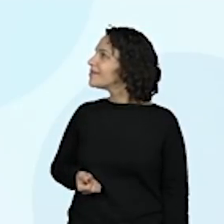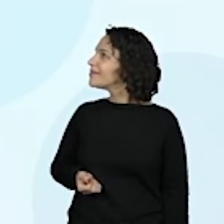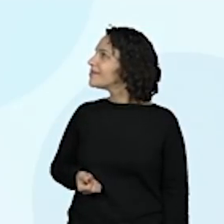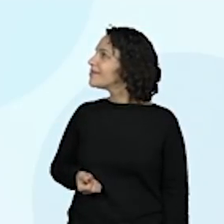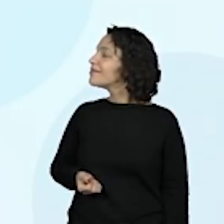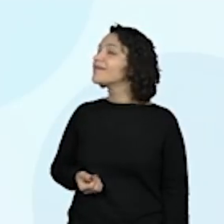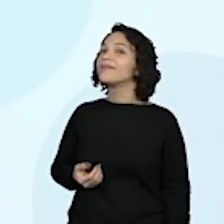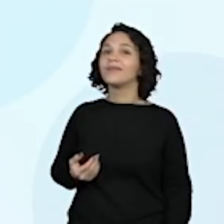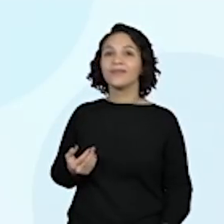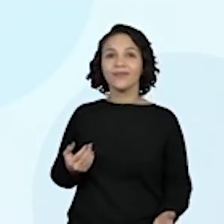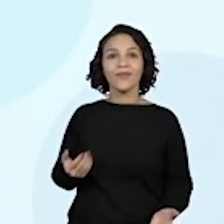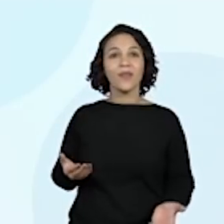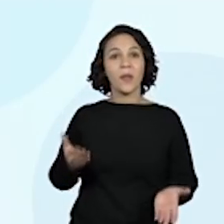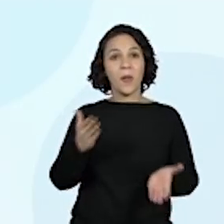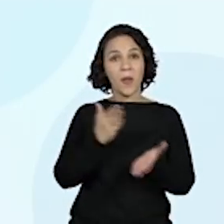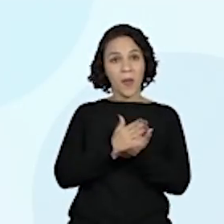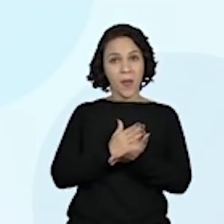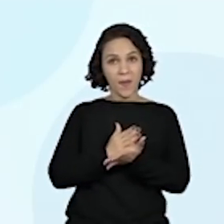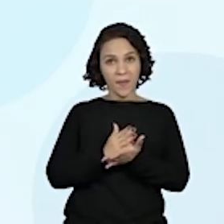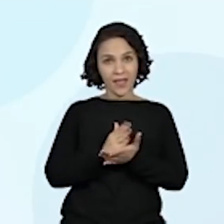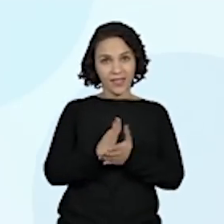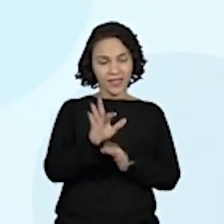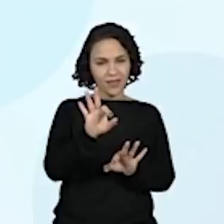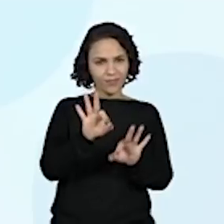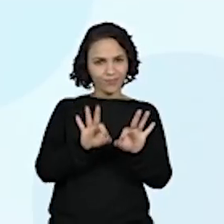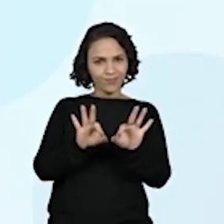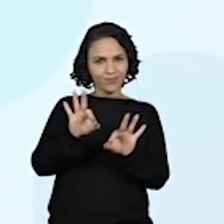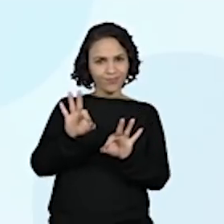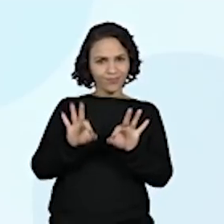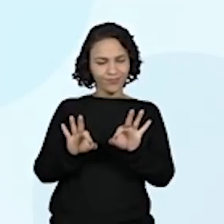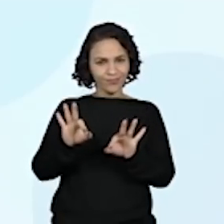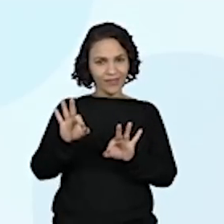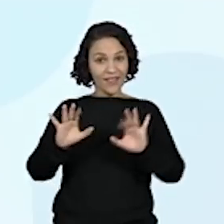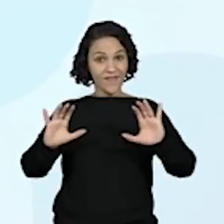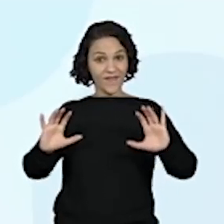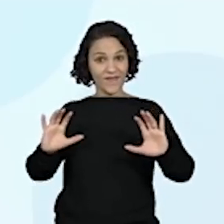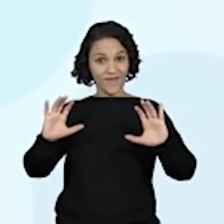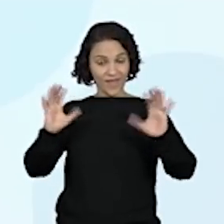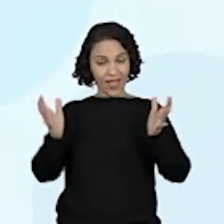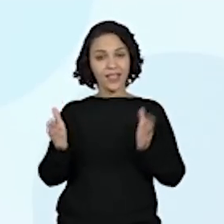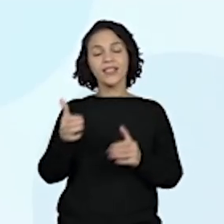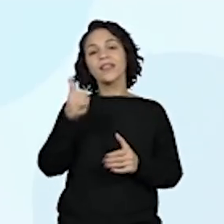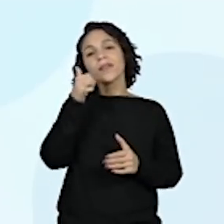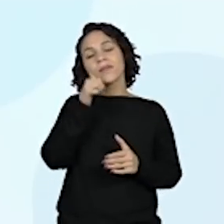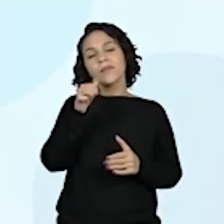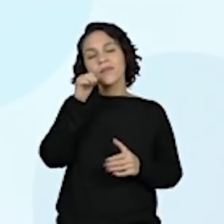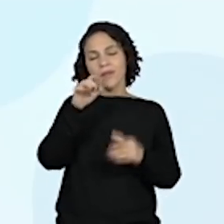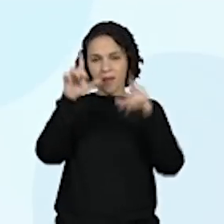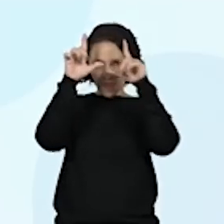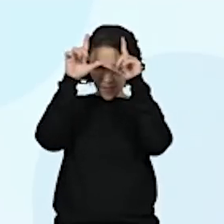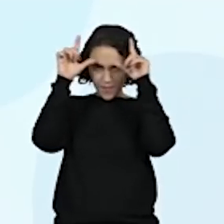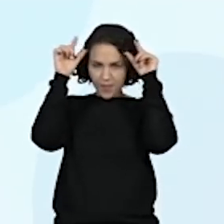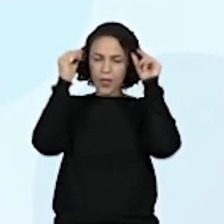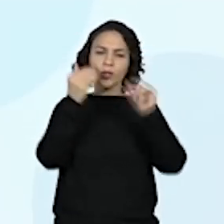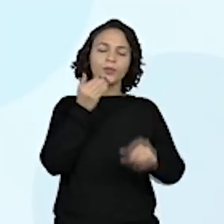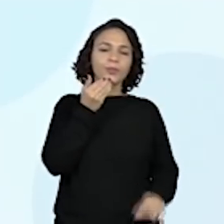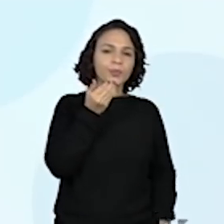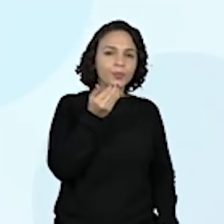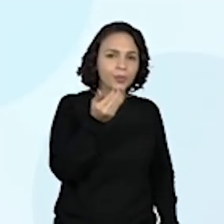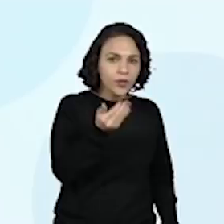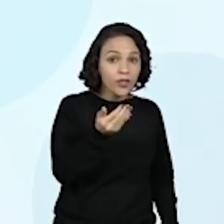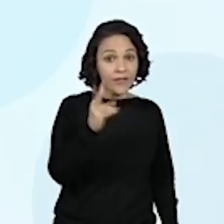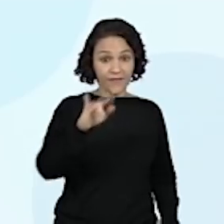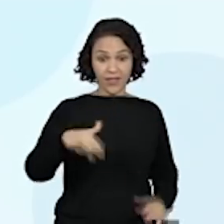Antes que se iniciassem os preparativos para a grande festa, a princesa pediu. Nossa, haverá uma